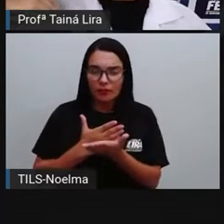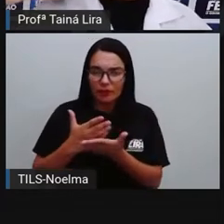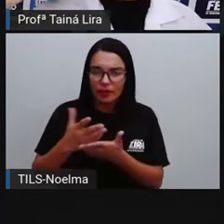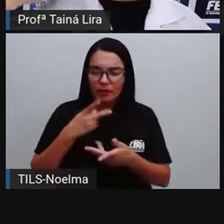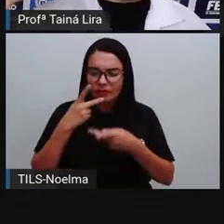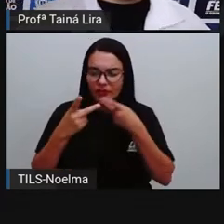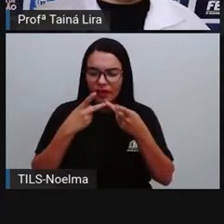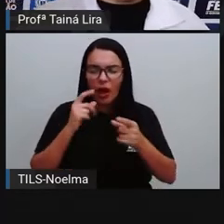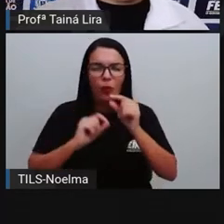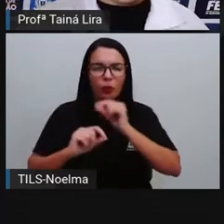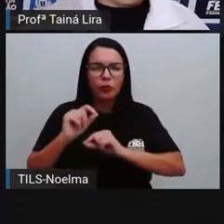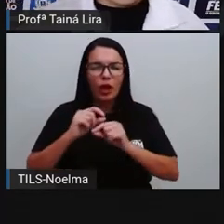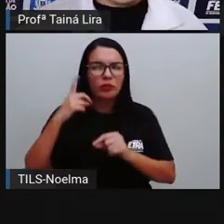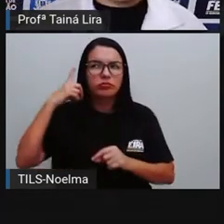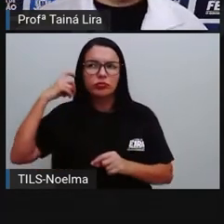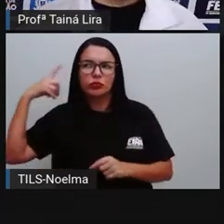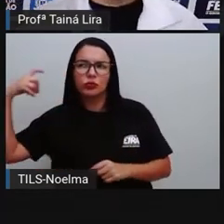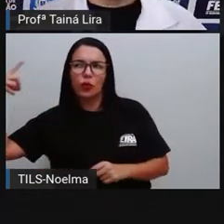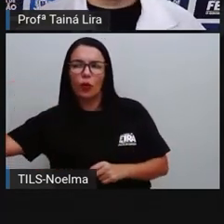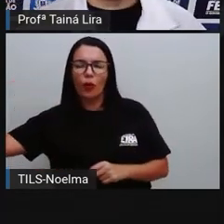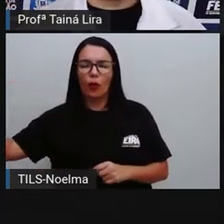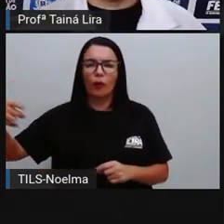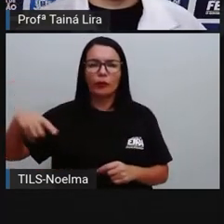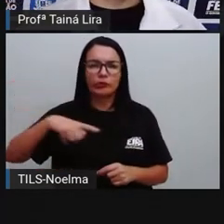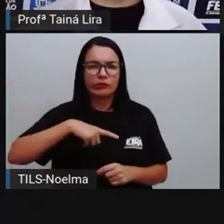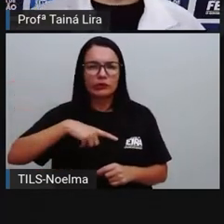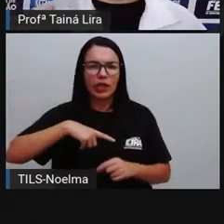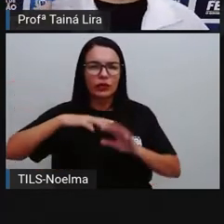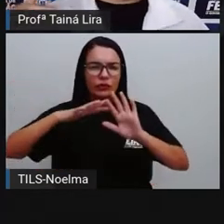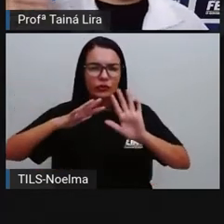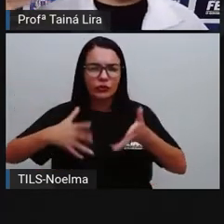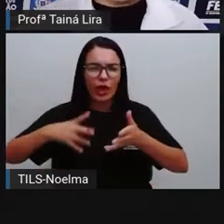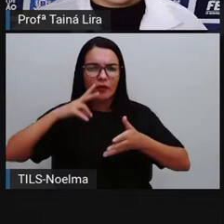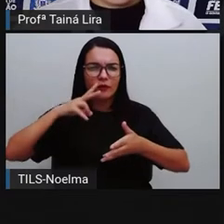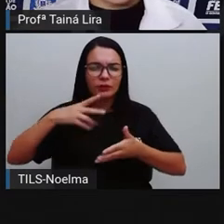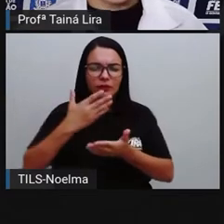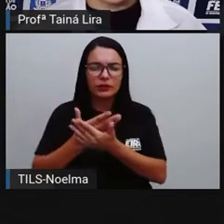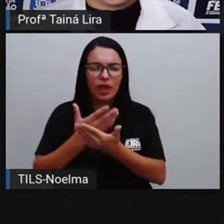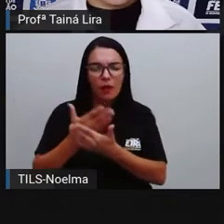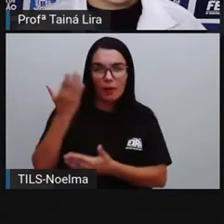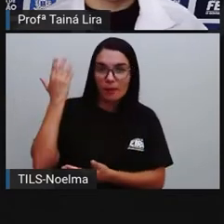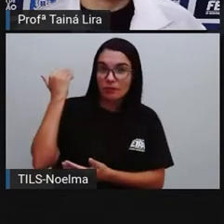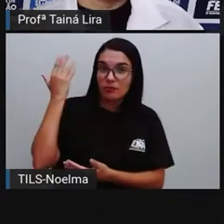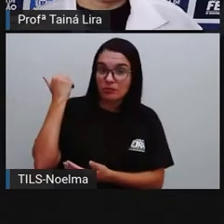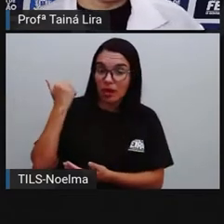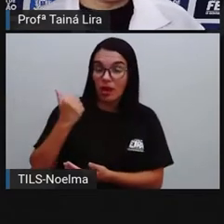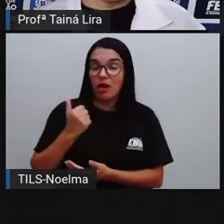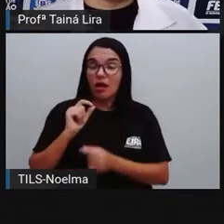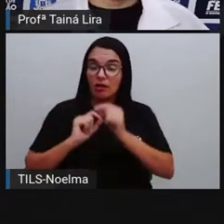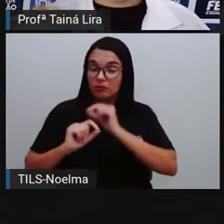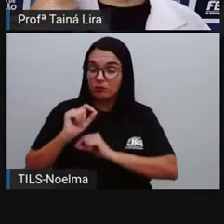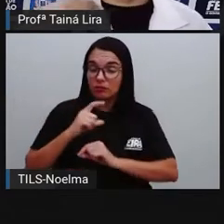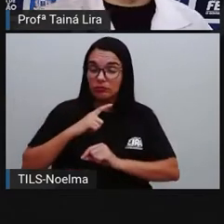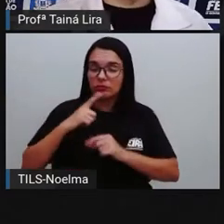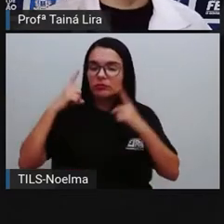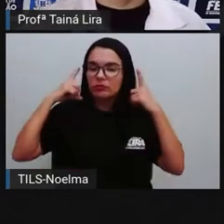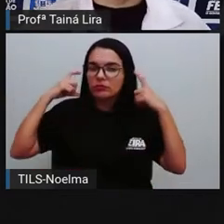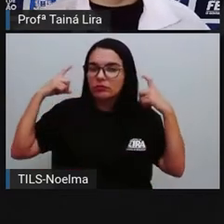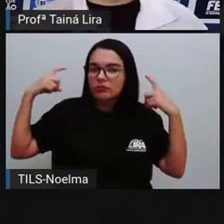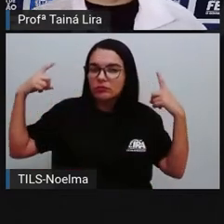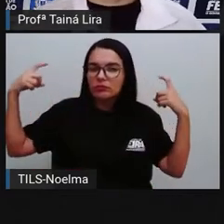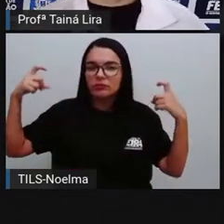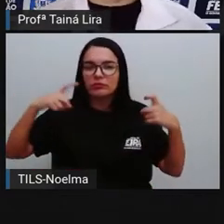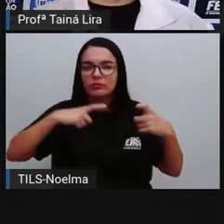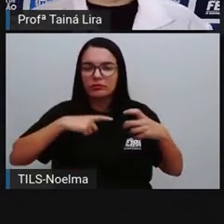né a falar um pouquinho sobre os sons nós já vimos na aula anterior que é o som